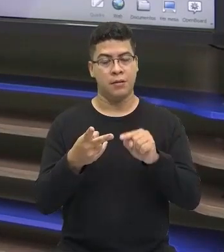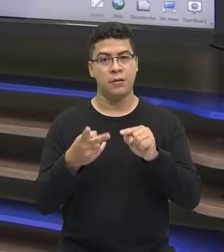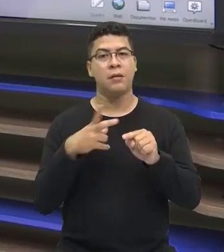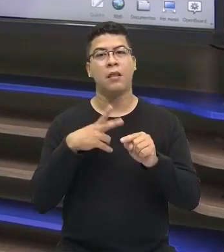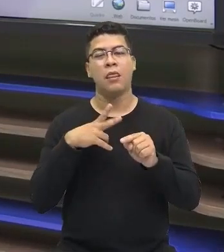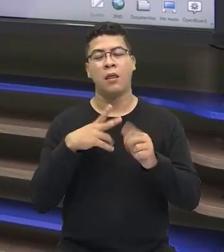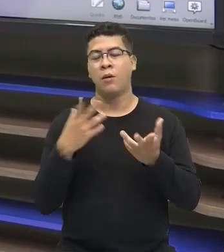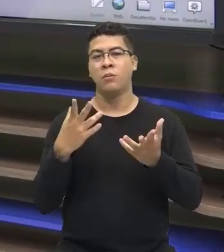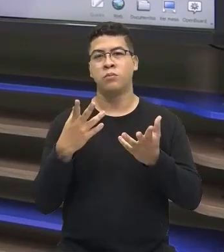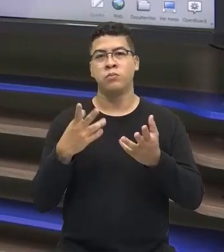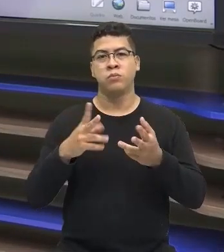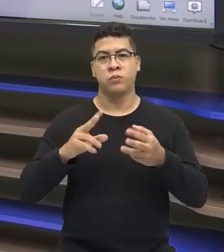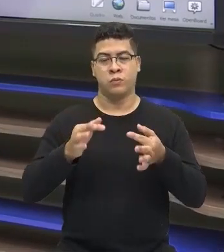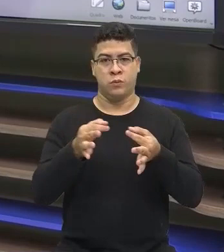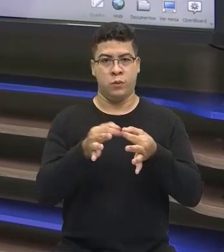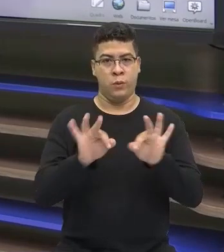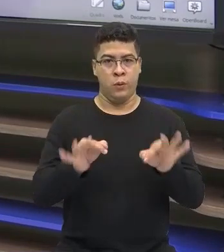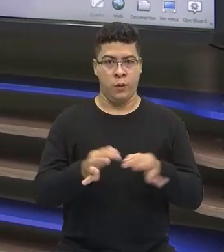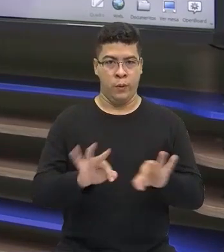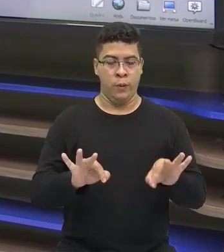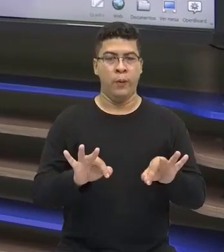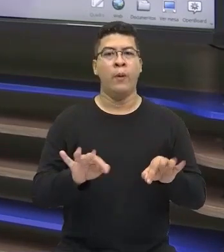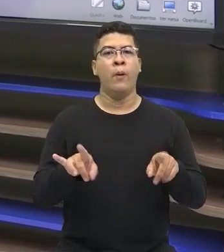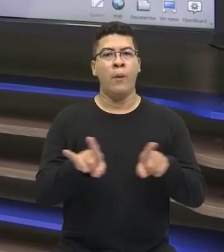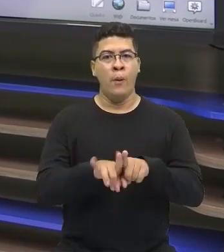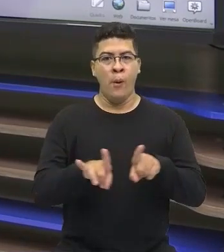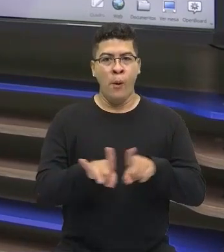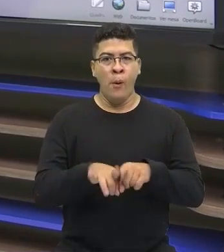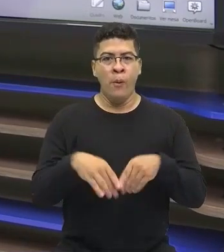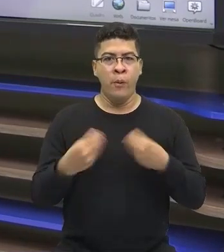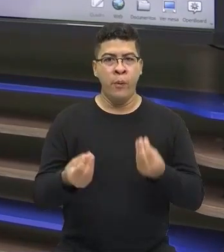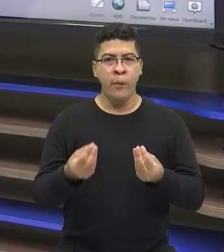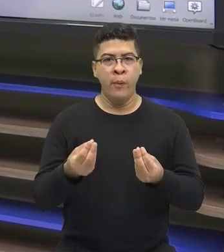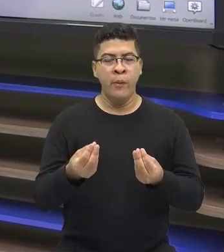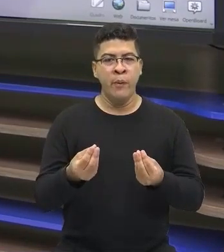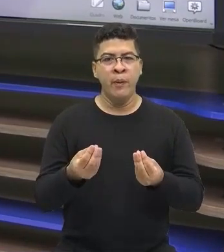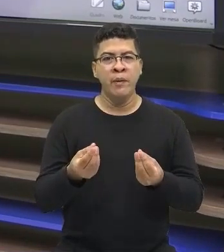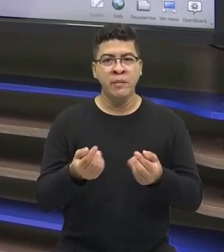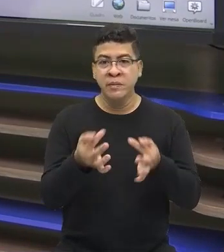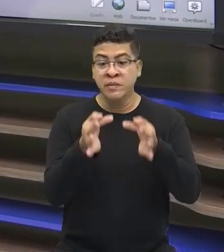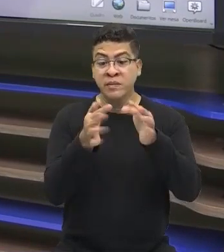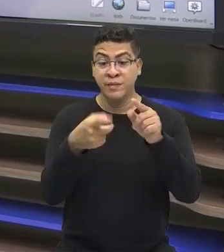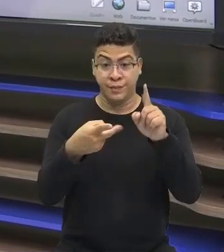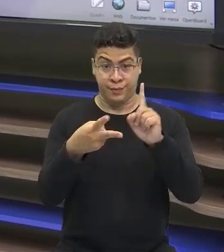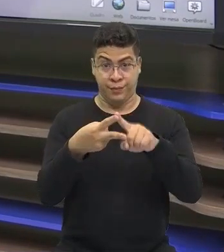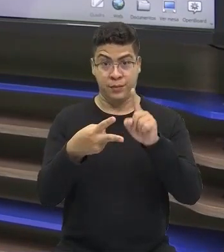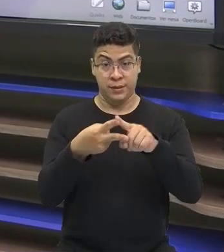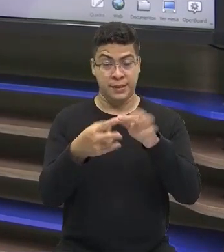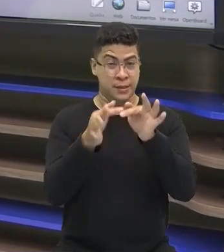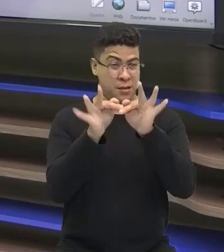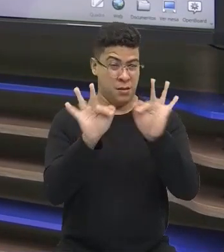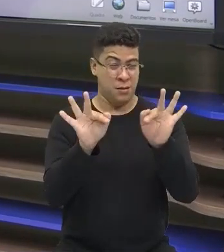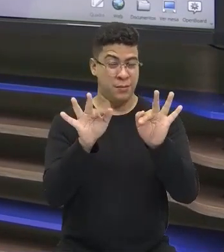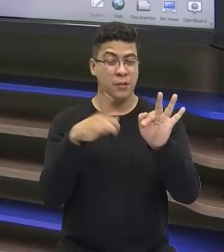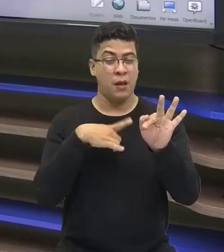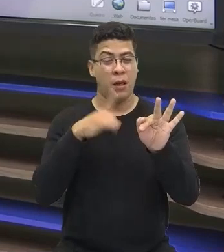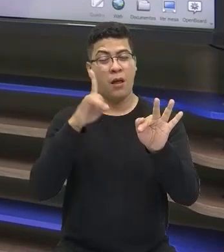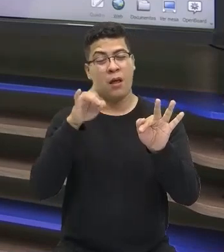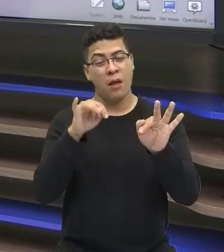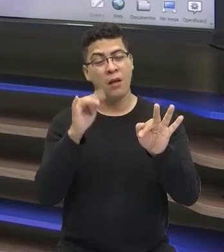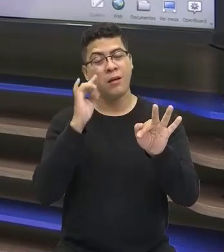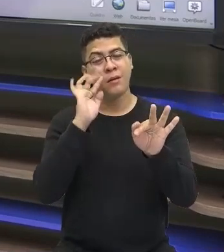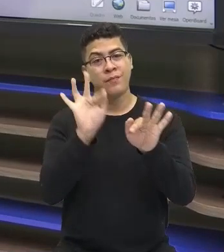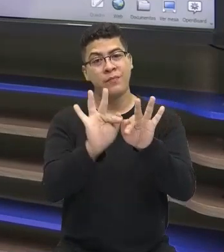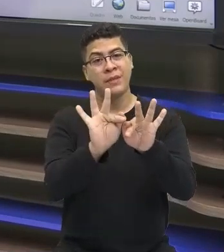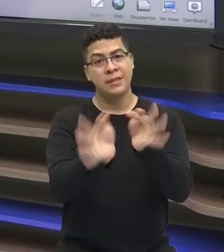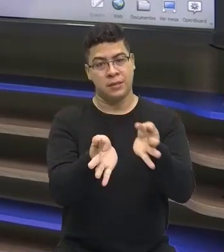valor sintático. Assim como na oração simples, ela tem o valor, temos lá o sujeito, temos